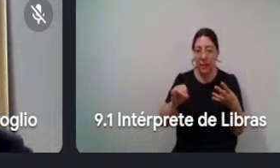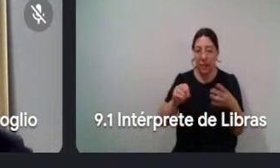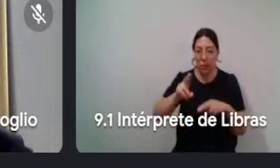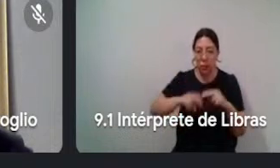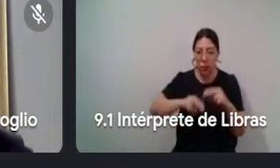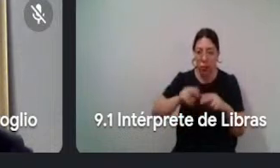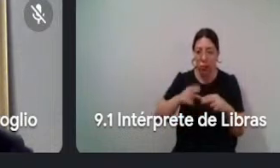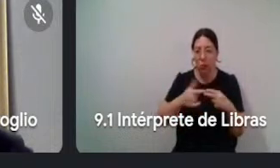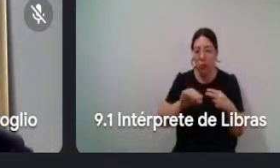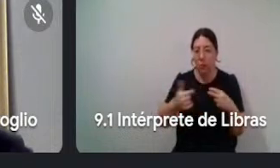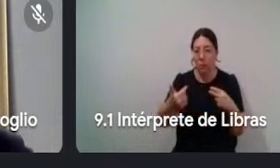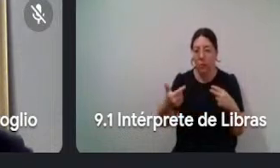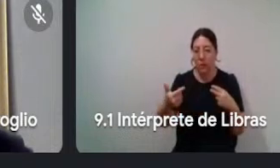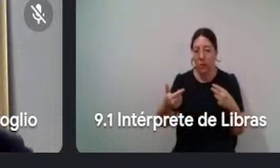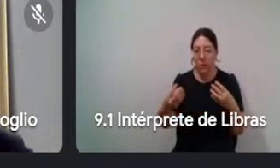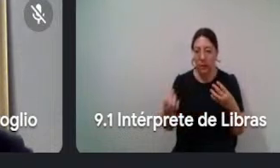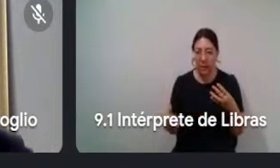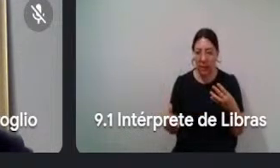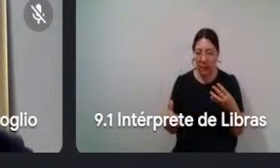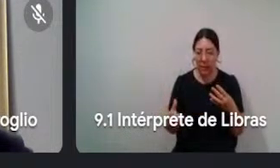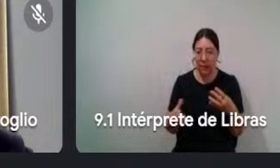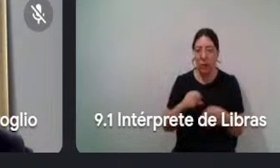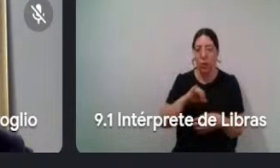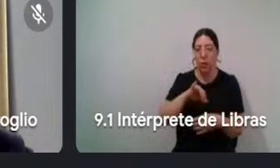mandado termina em